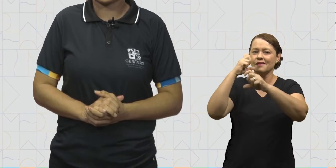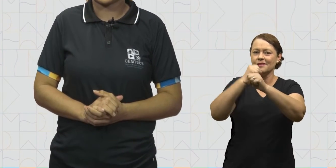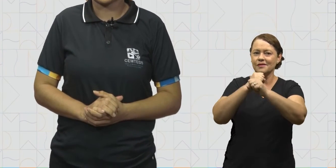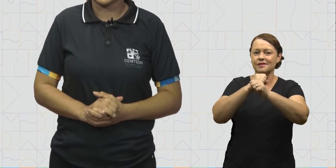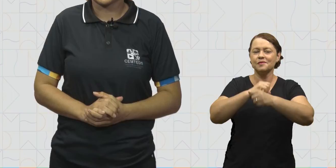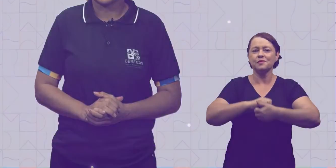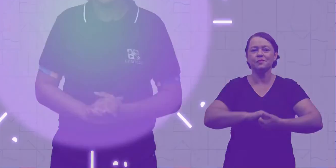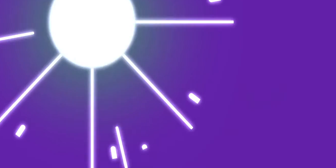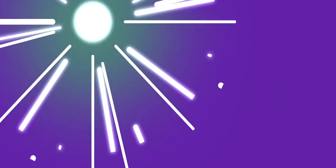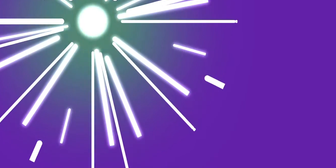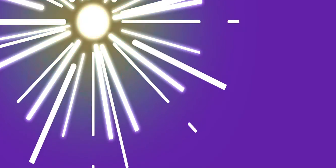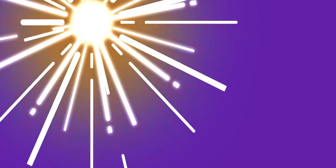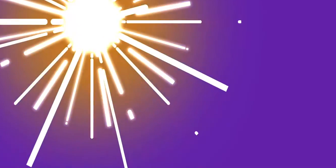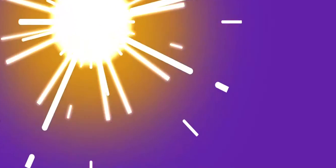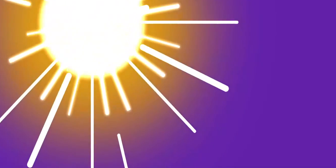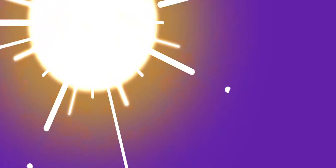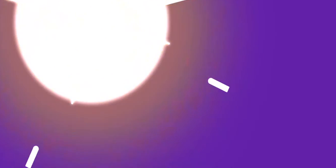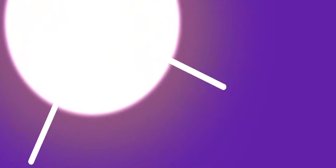da revisão.